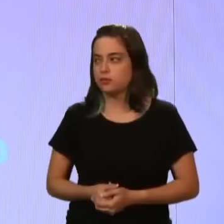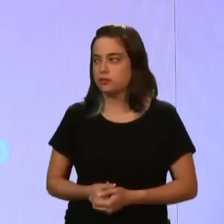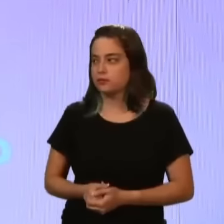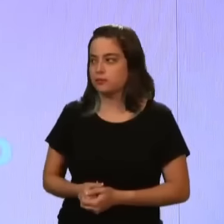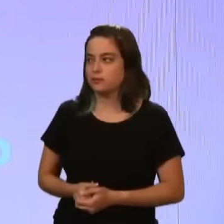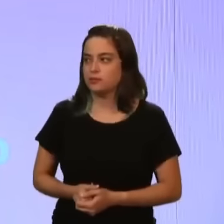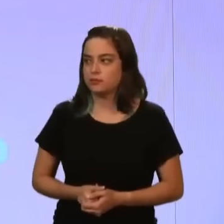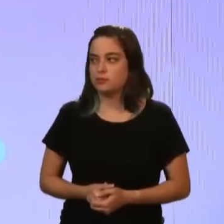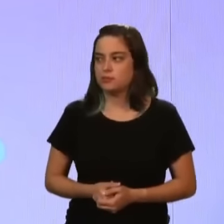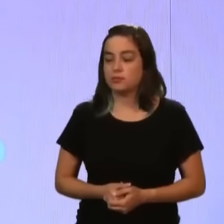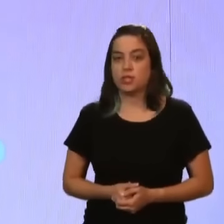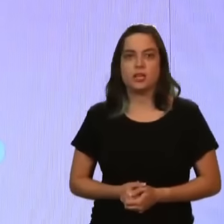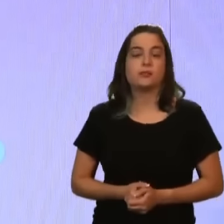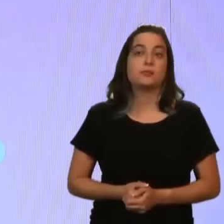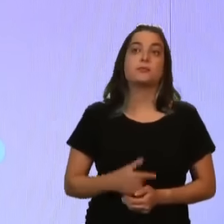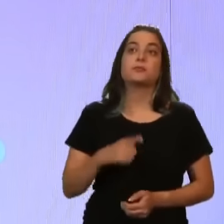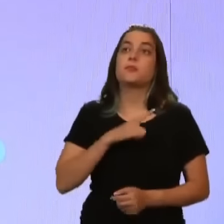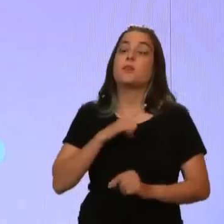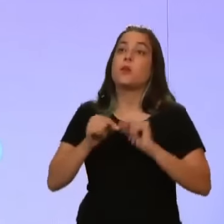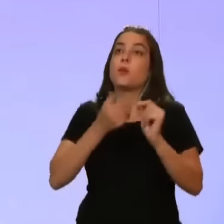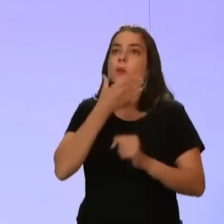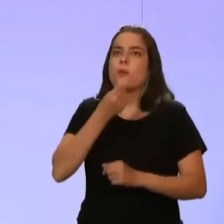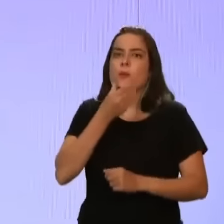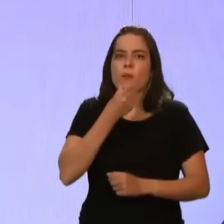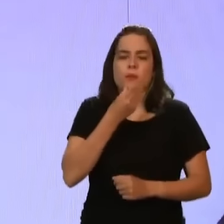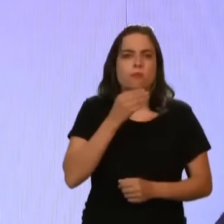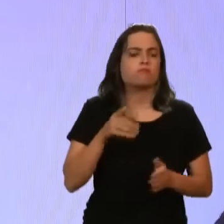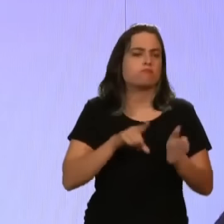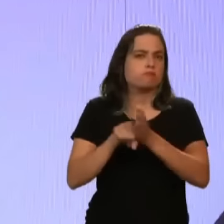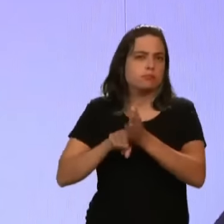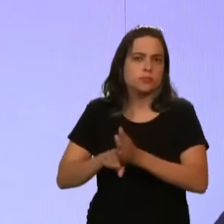com 90 joalherias no Brasil, mais